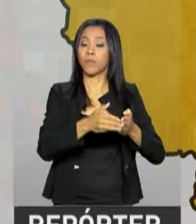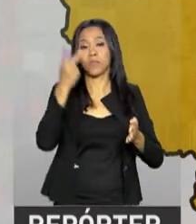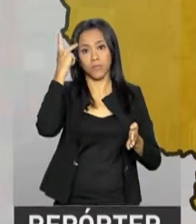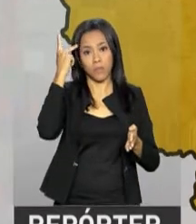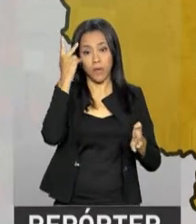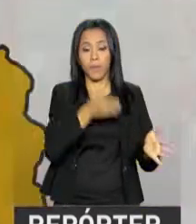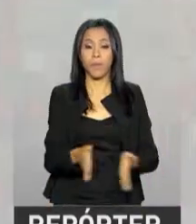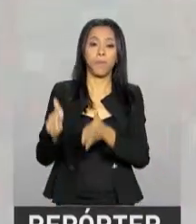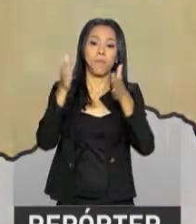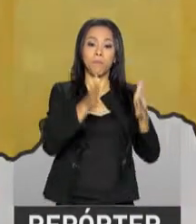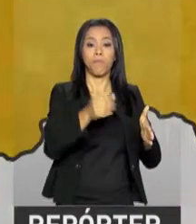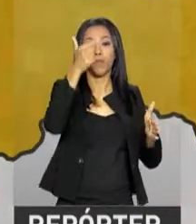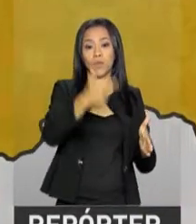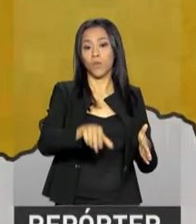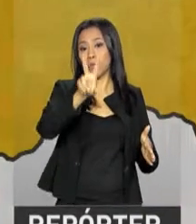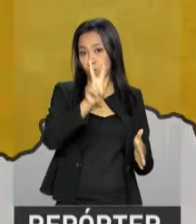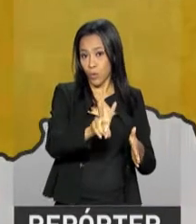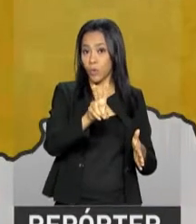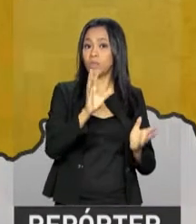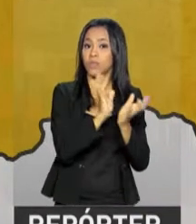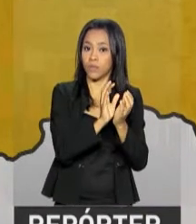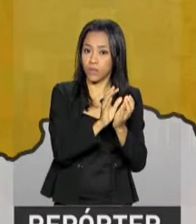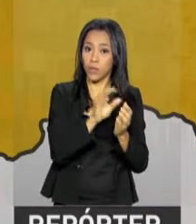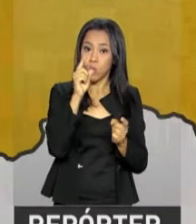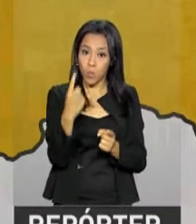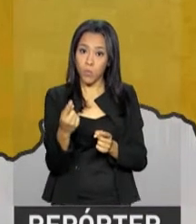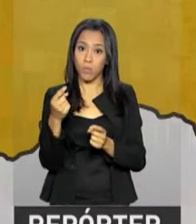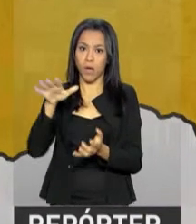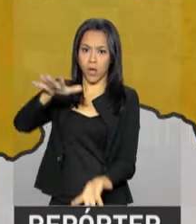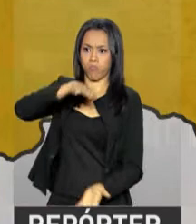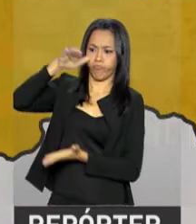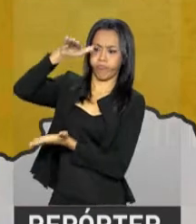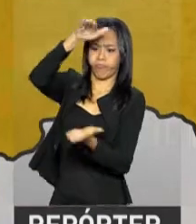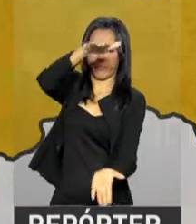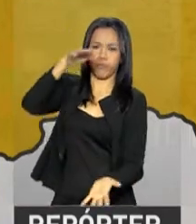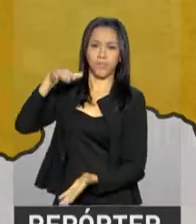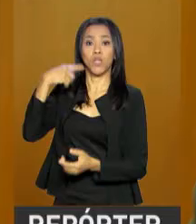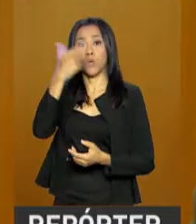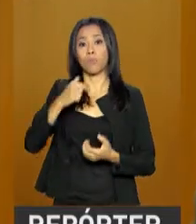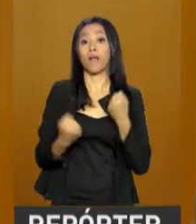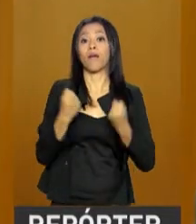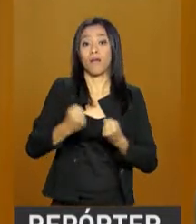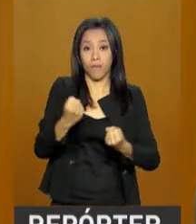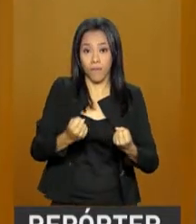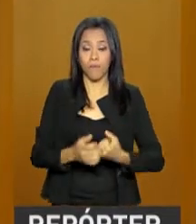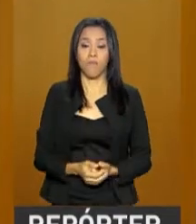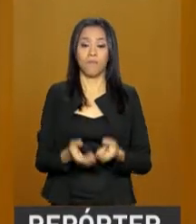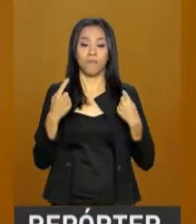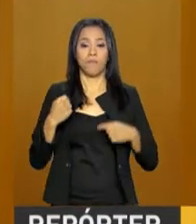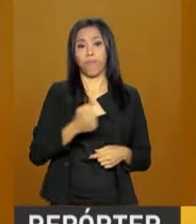e dois no porto de suape em pernambuco um para contêiners e outro para veículos cinco desses